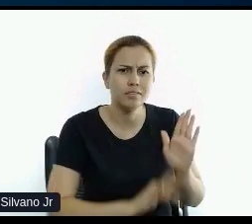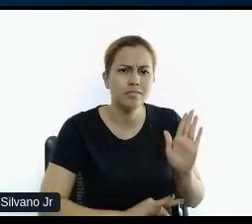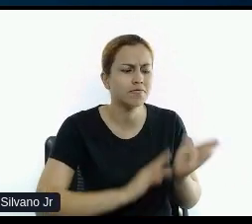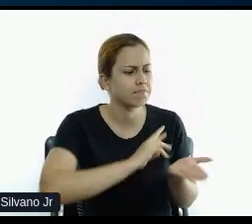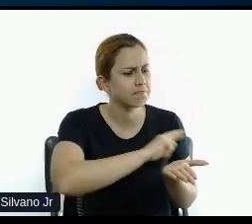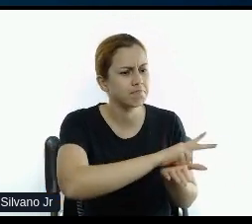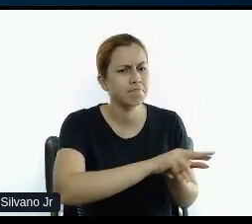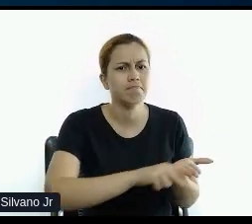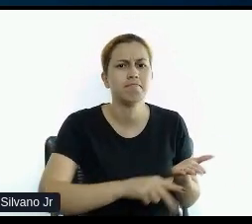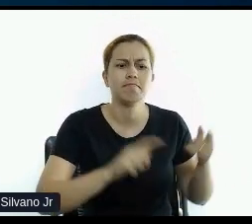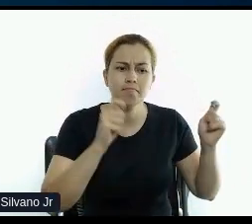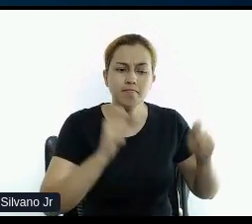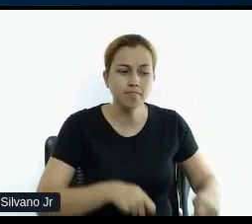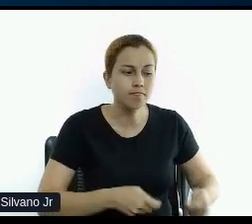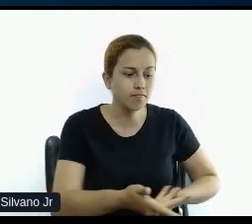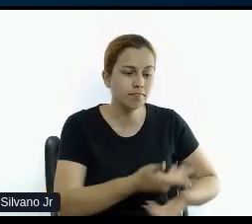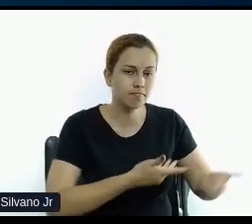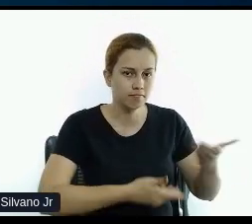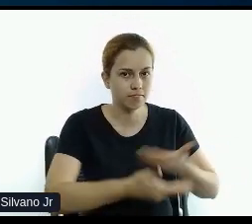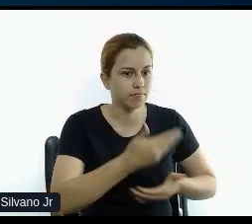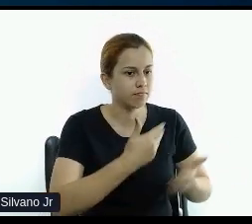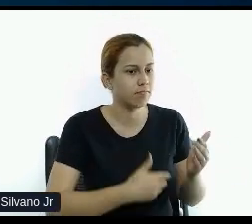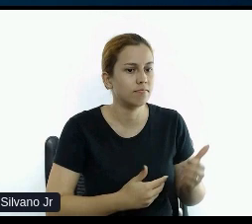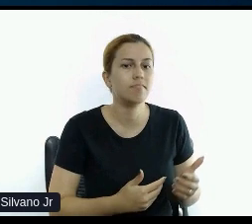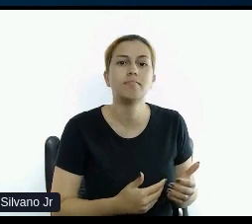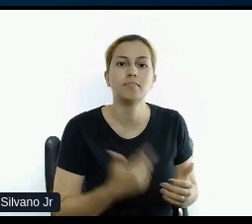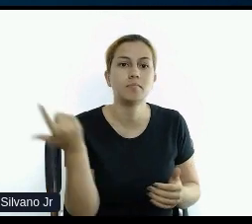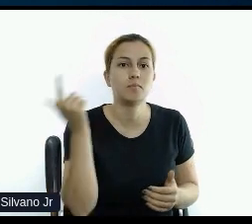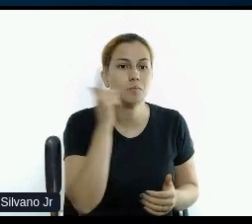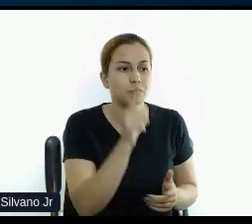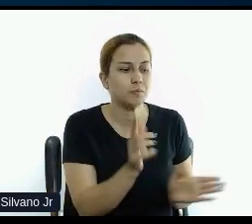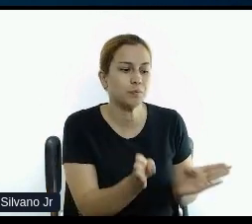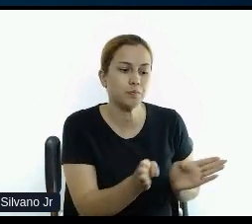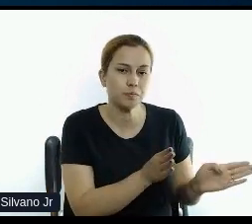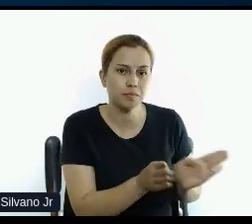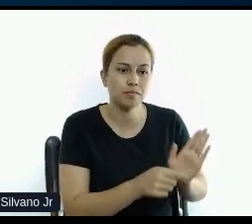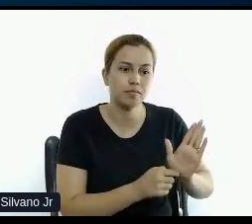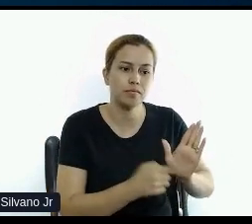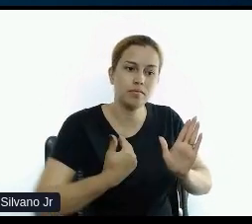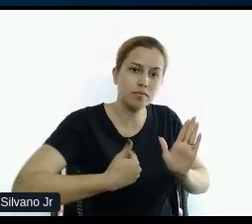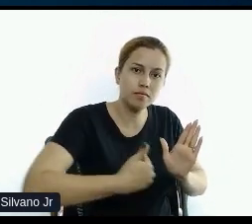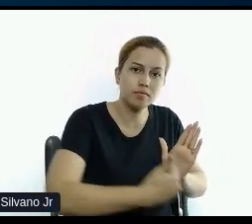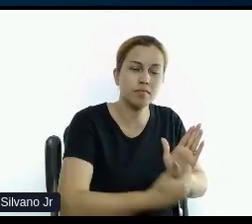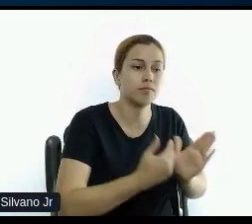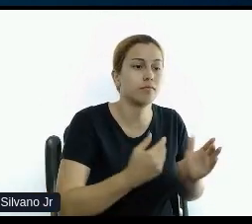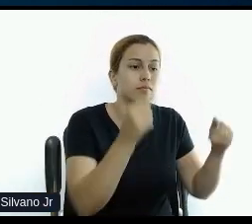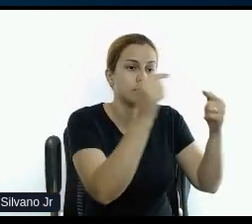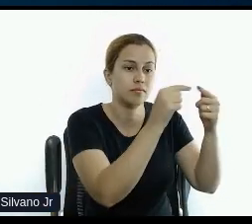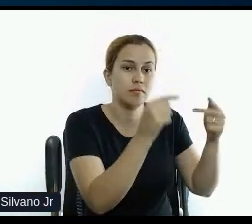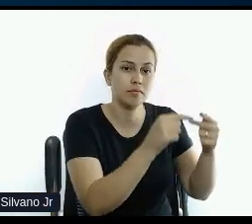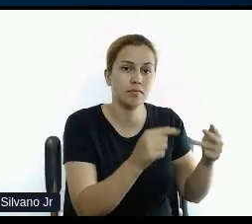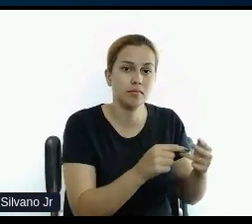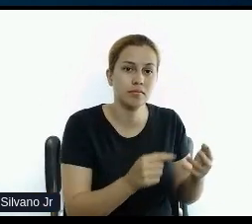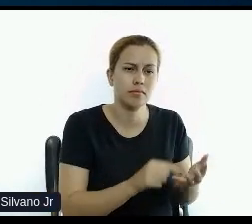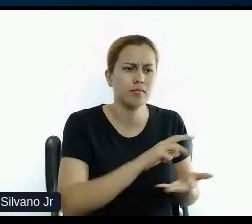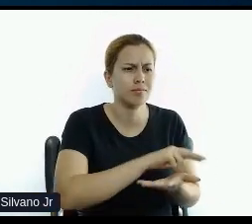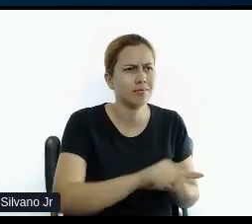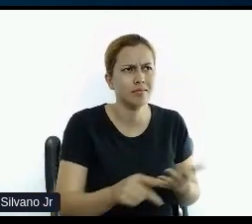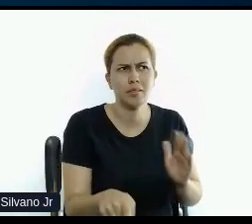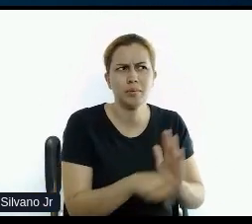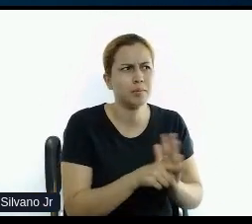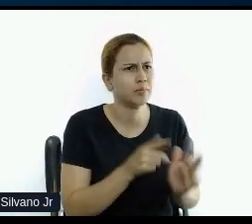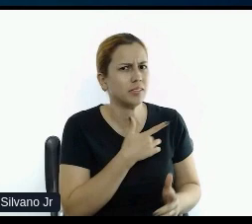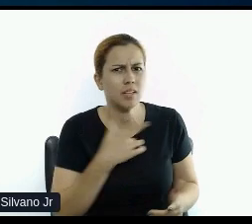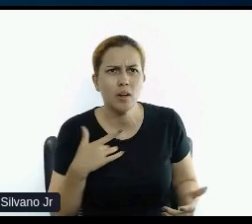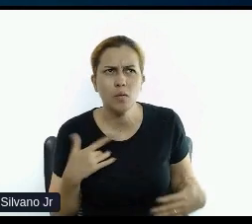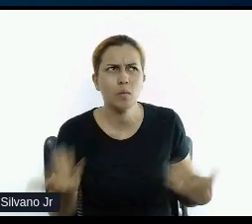contextos interessantes aí para ter chatbots cada vez mais acessíveis, e isso sendo aplicados a diferentes áreas, a área de saúde, a área educacional,